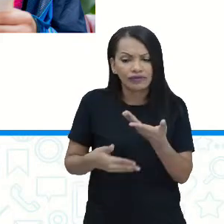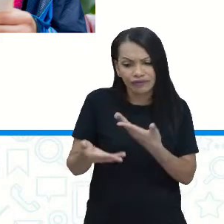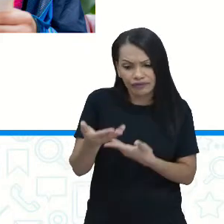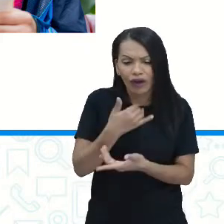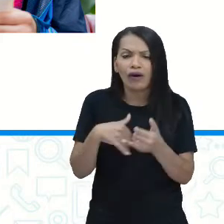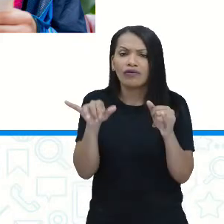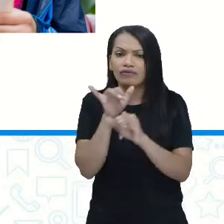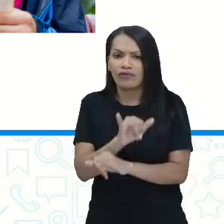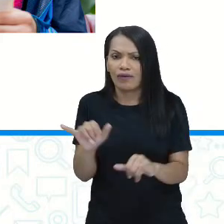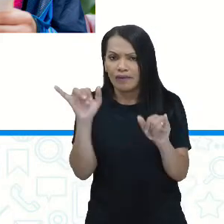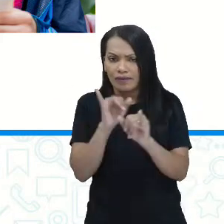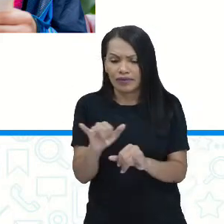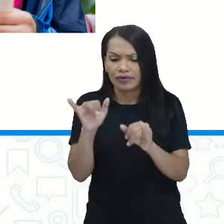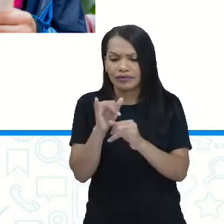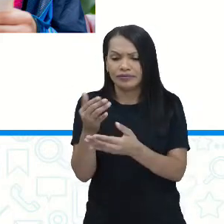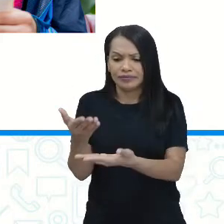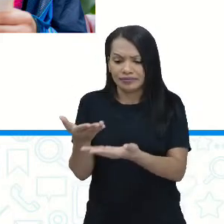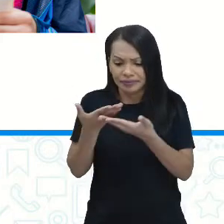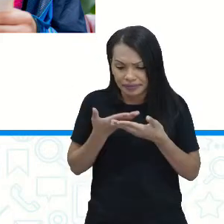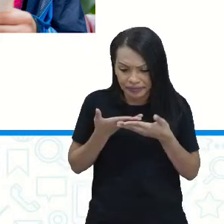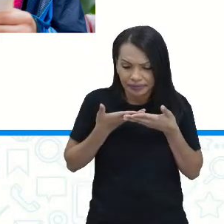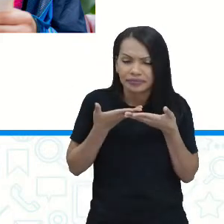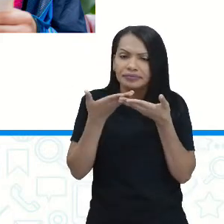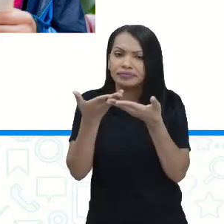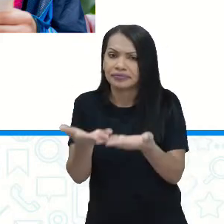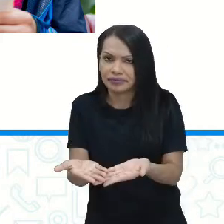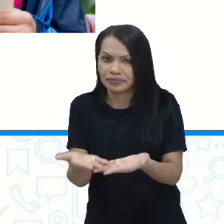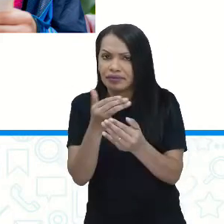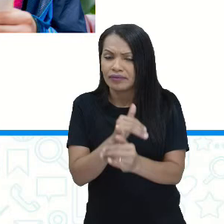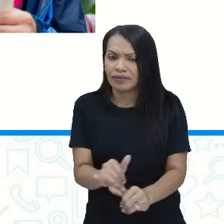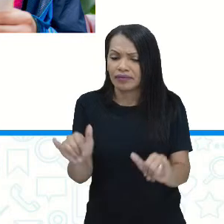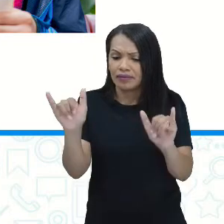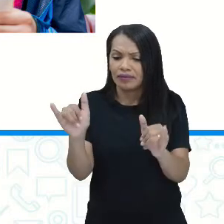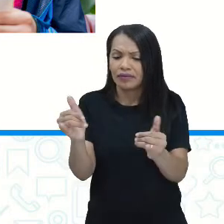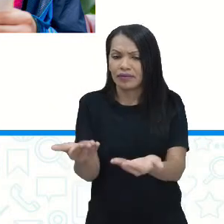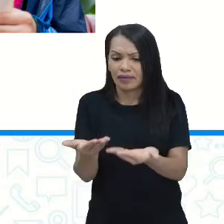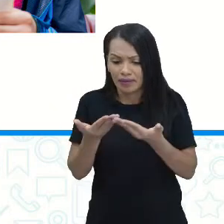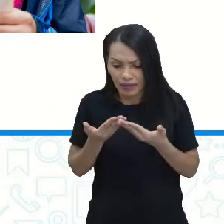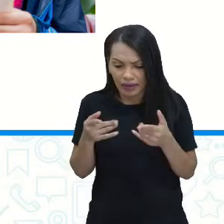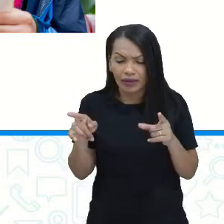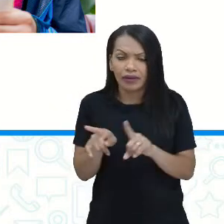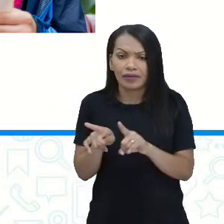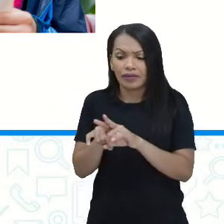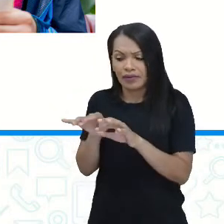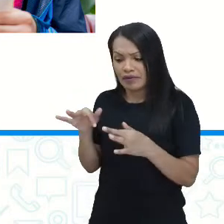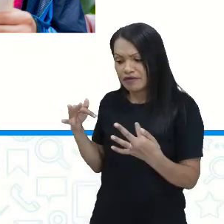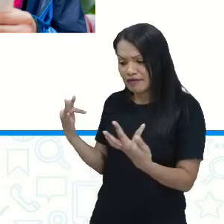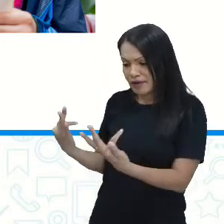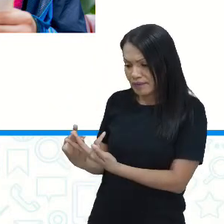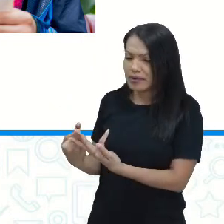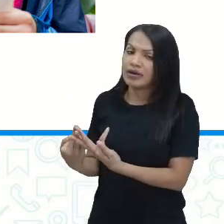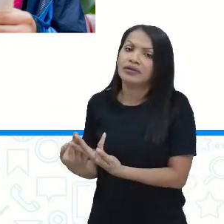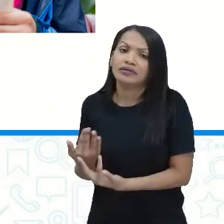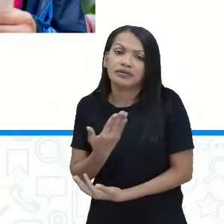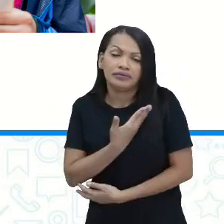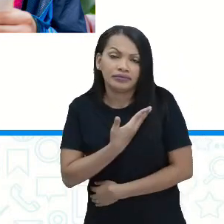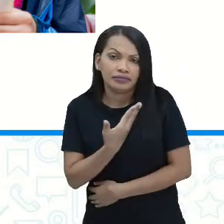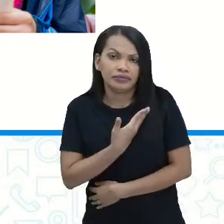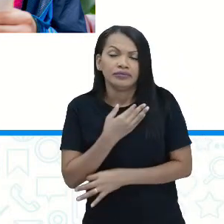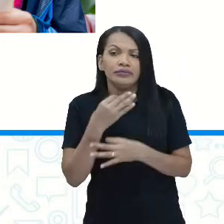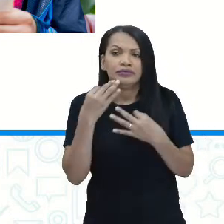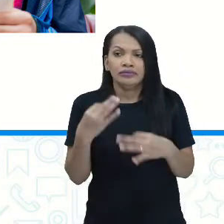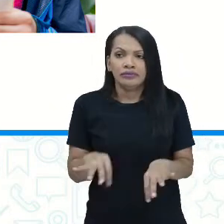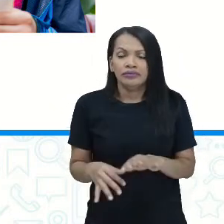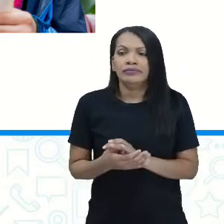envia notícia, recebe notícia, não é? E geralmente a gente faz isso para familiares e amigos, tá?